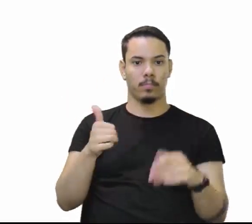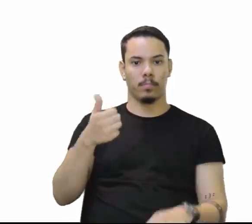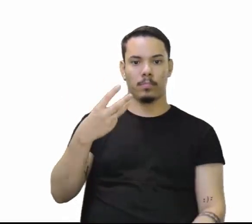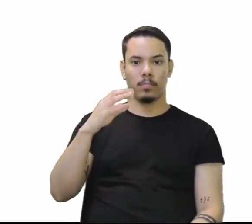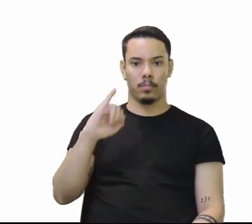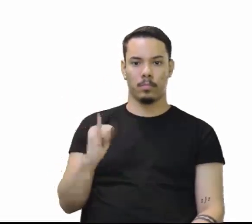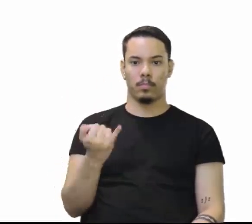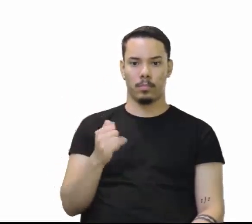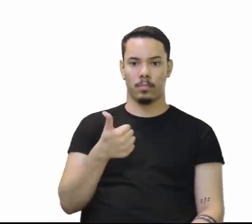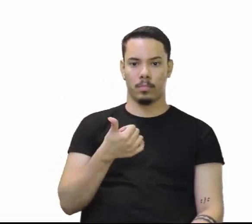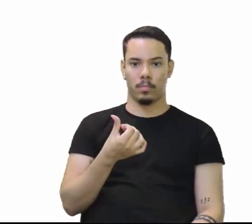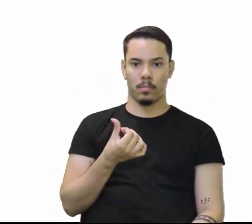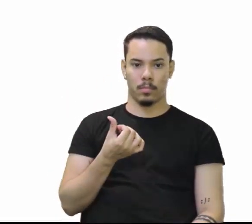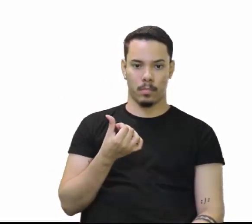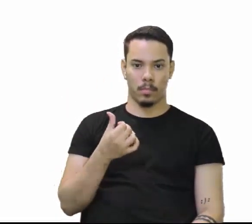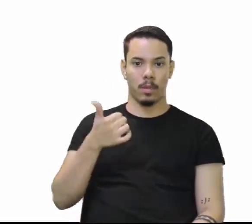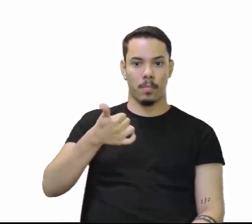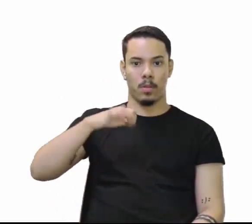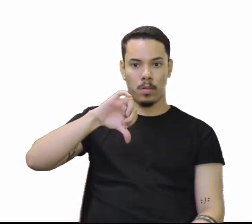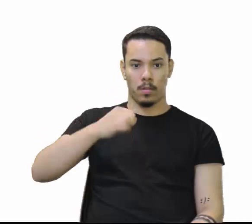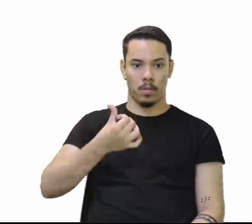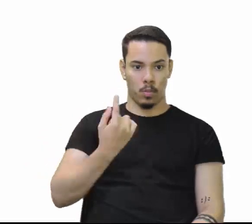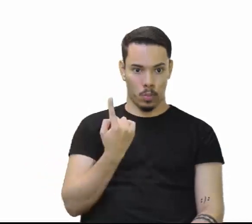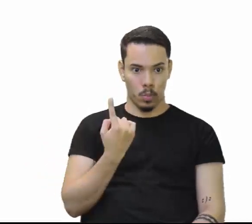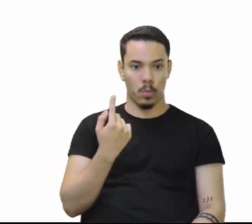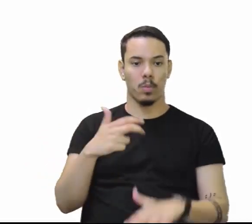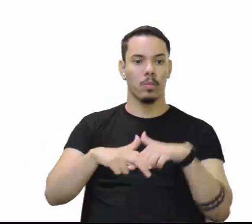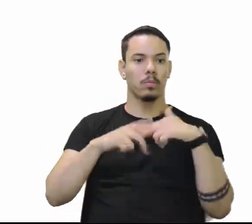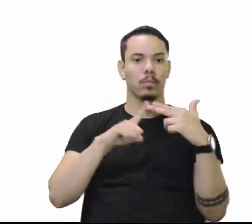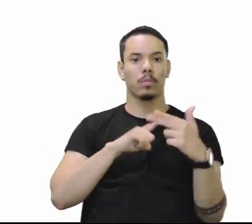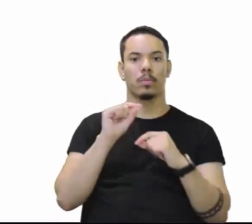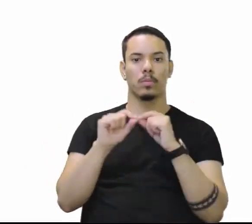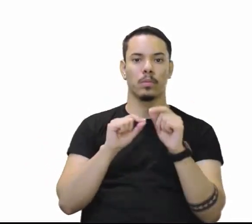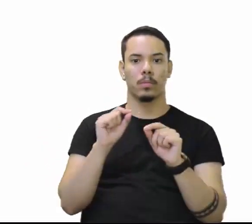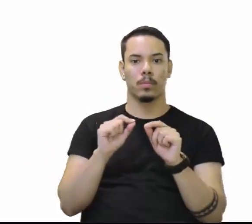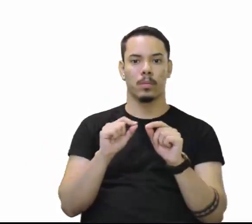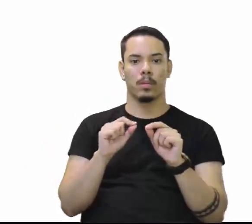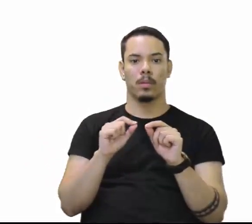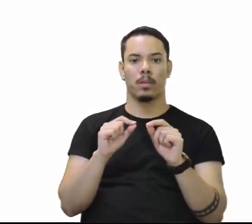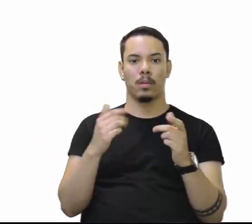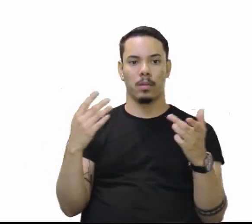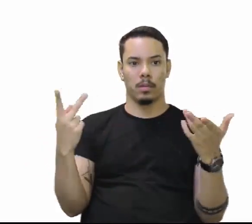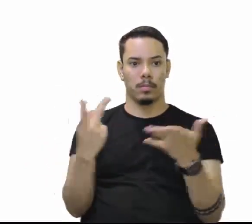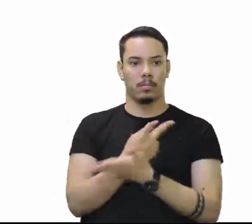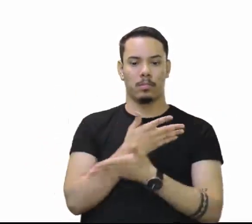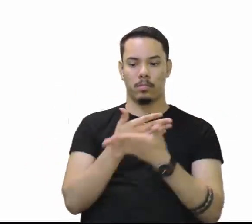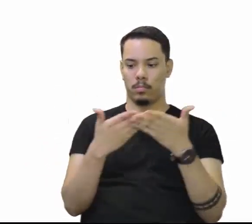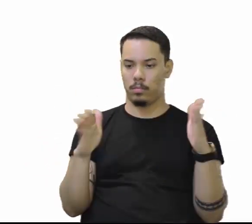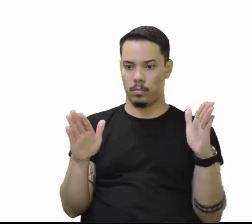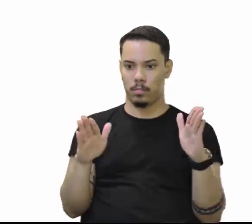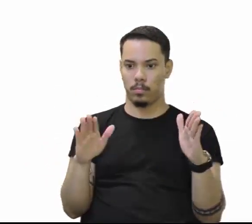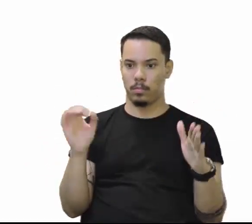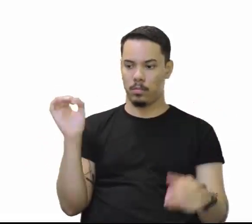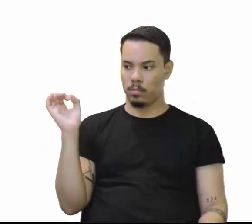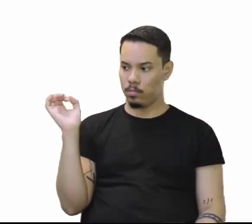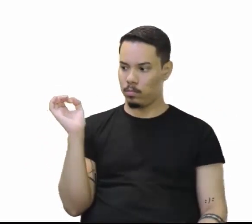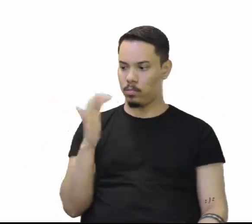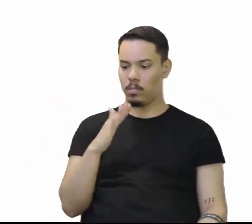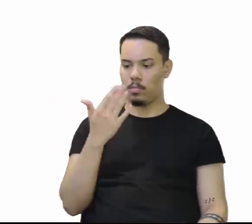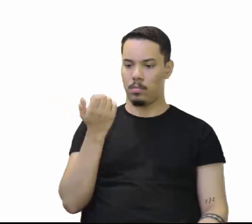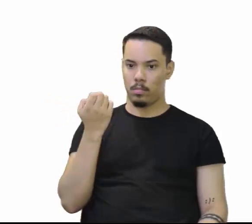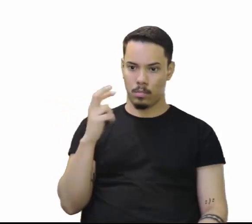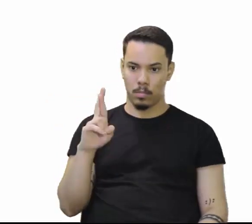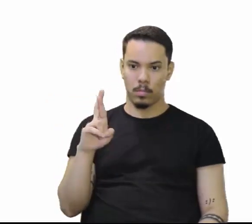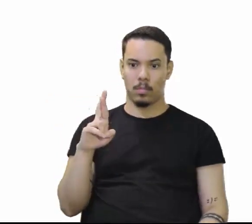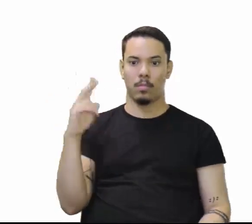em 13 de janeiro de 61. Então, nós temos uma rodovia sendo rasgada. Uma rodovia que